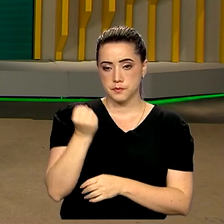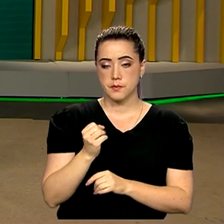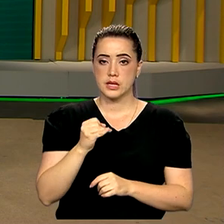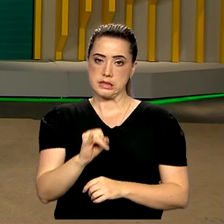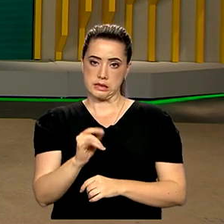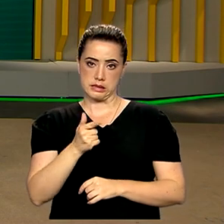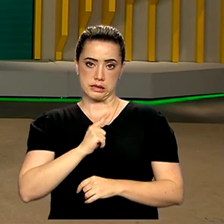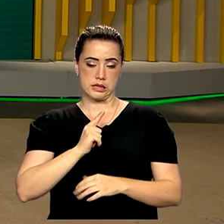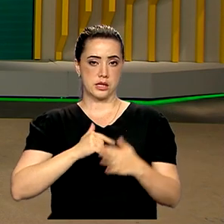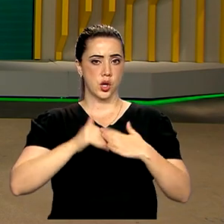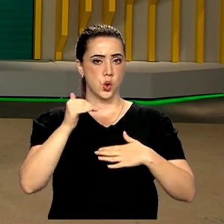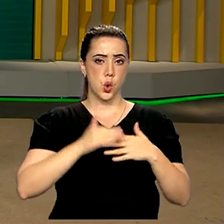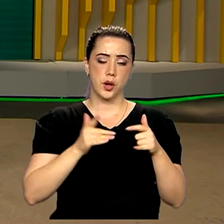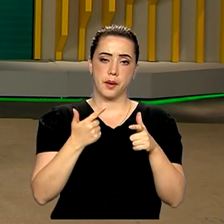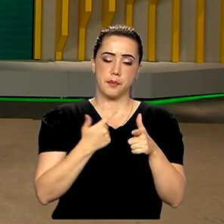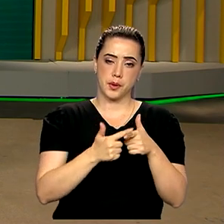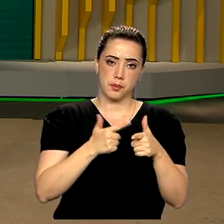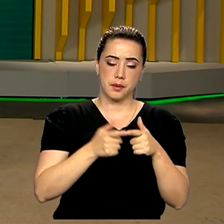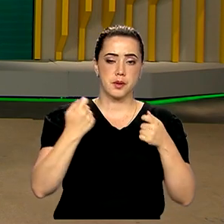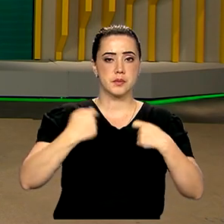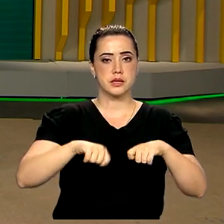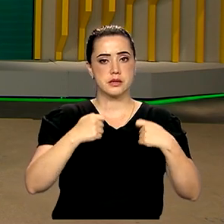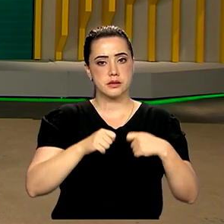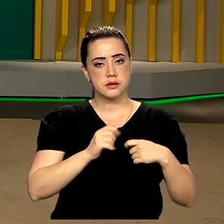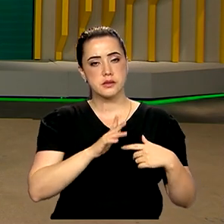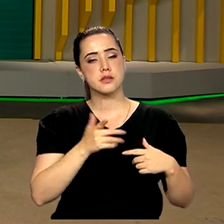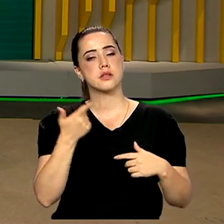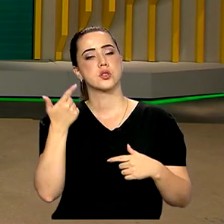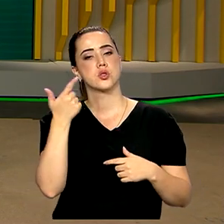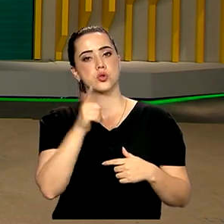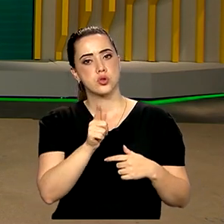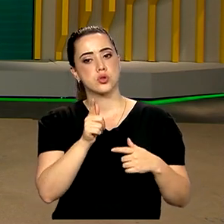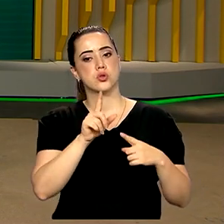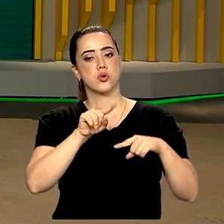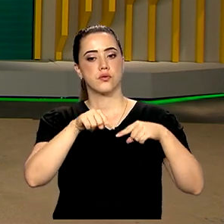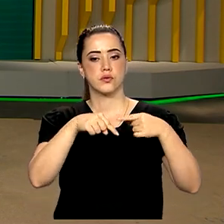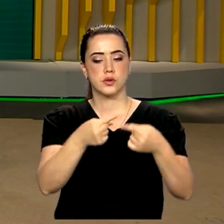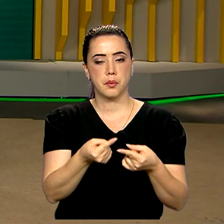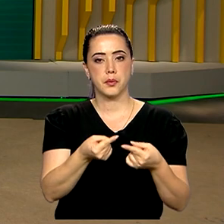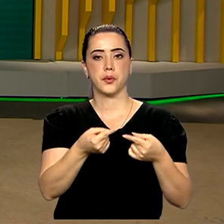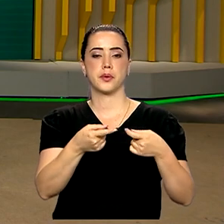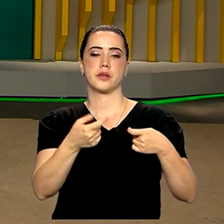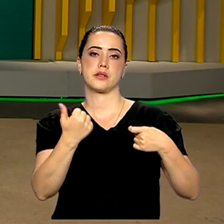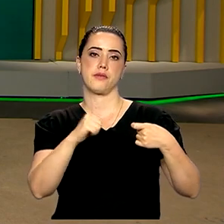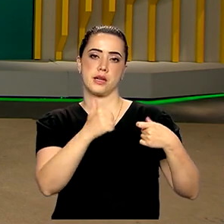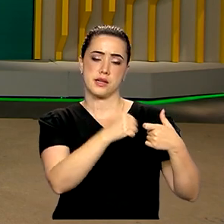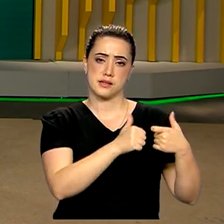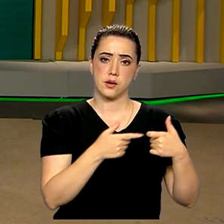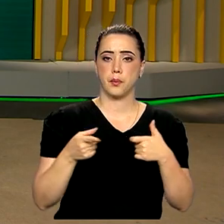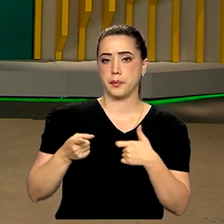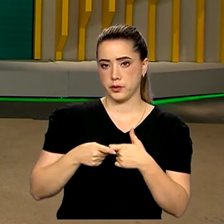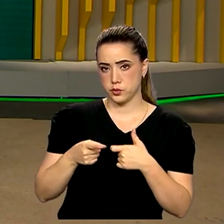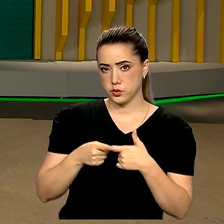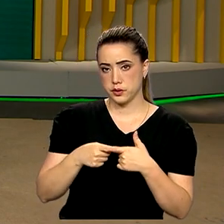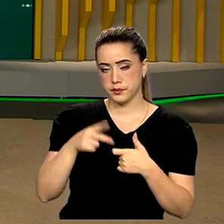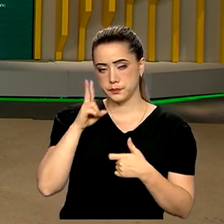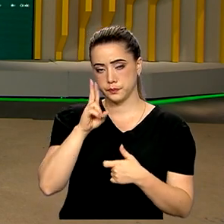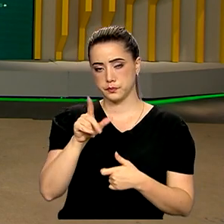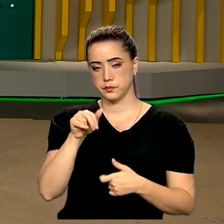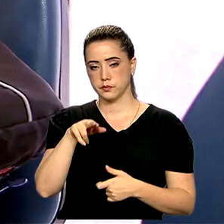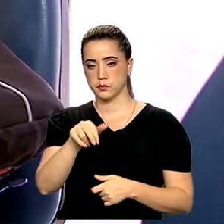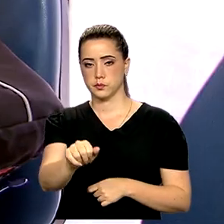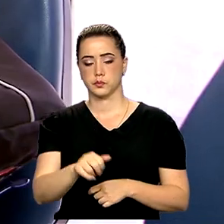caso haja alguma pendência, é preciso passar pelo acerto pós-perícia. Confira agora na reportagem de Luana